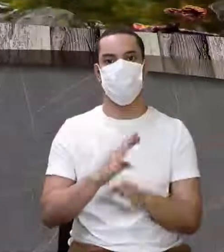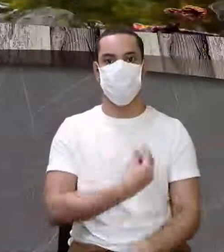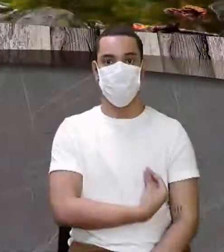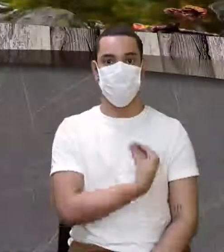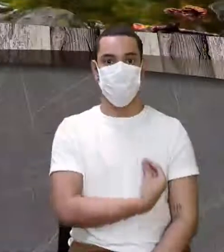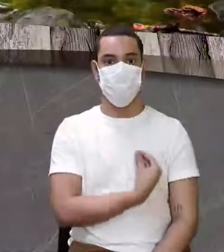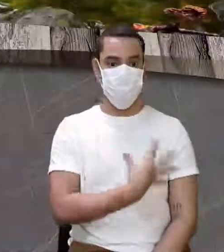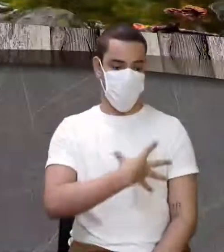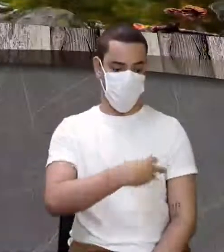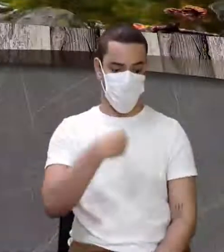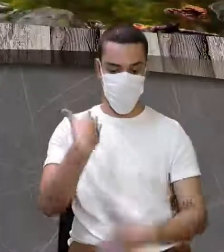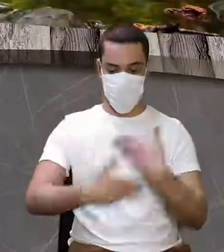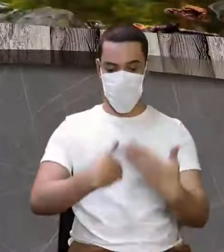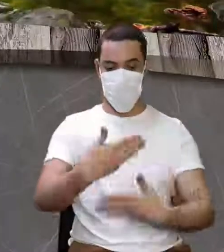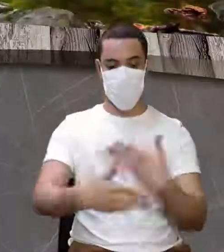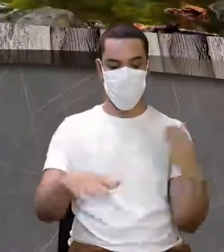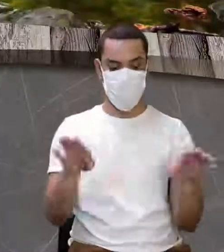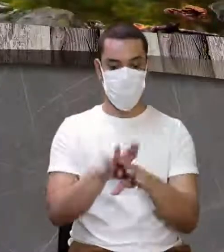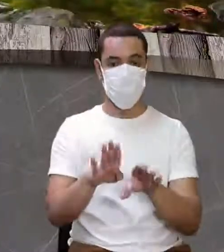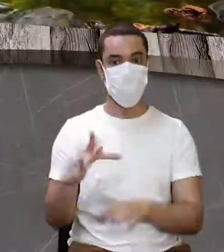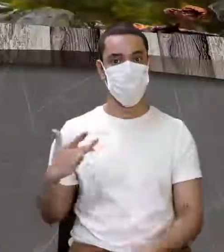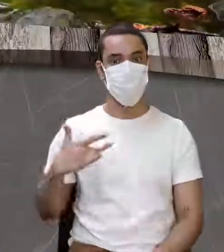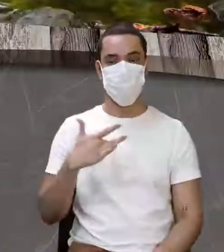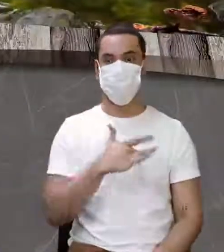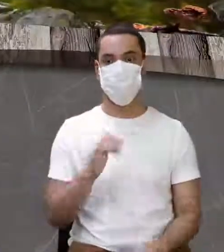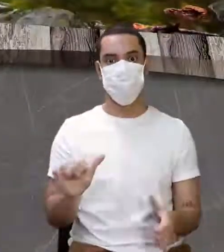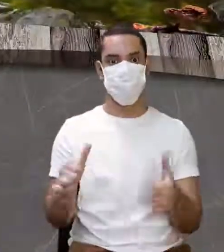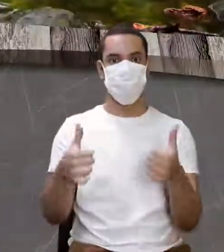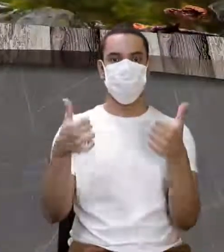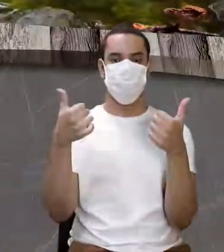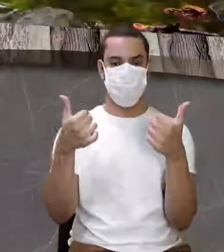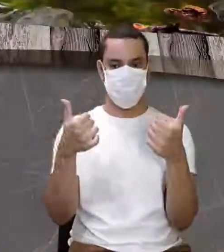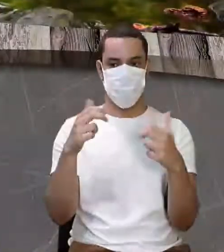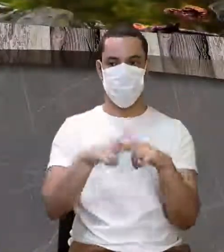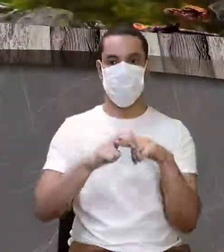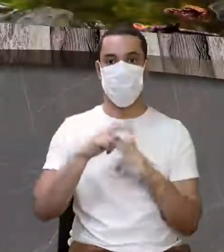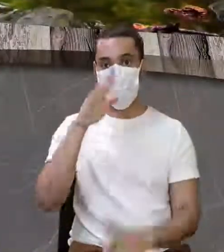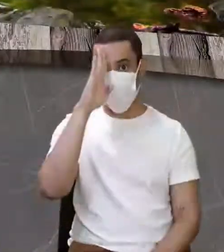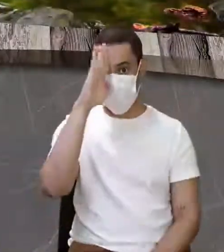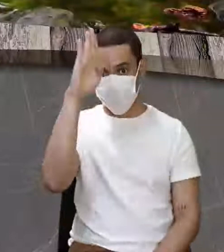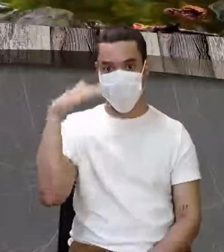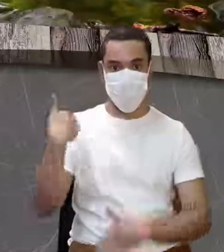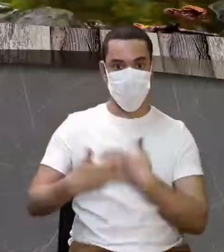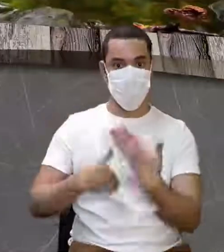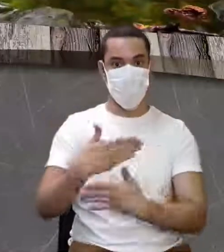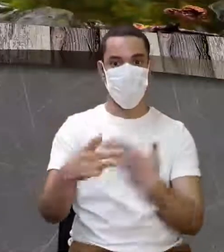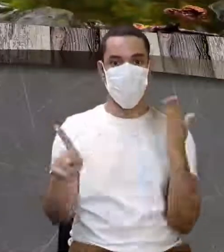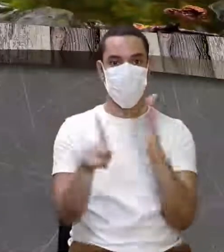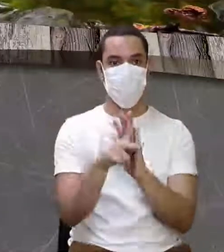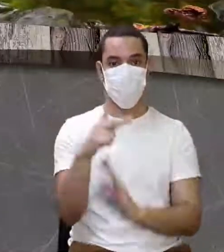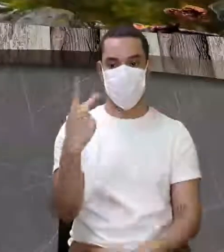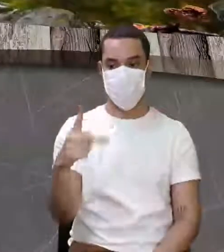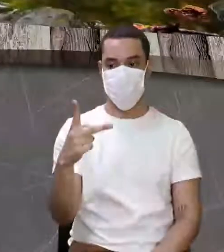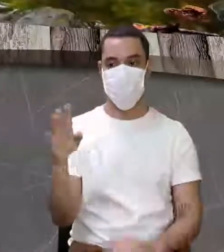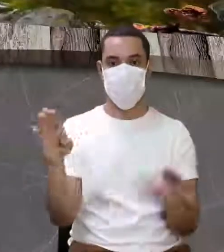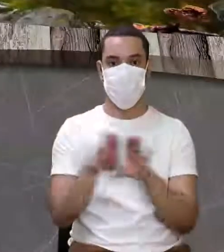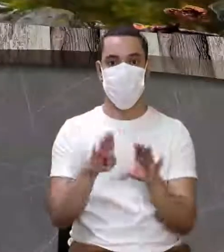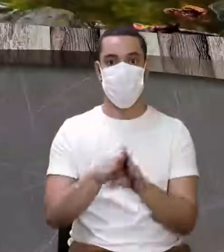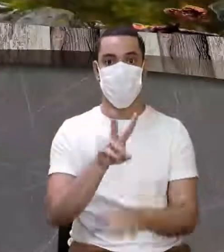descendentes, também férteis, saudáveis, que é o que vai preconizar, então, o desenvolvimento dessa espécie, ou seja, que vai